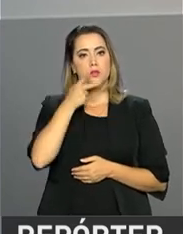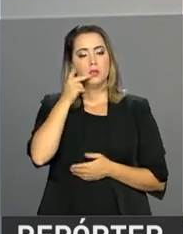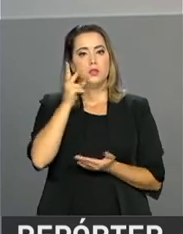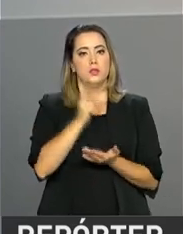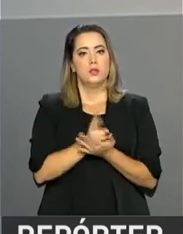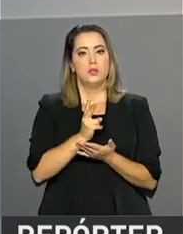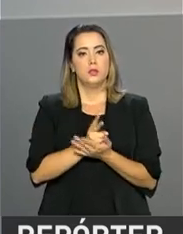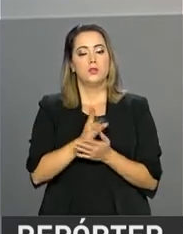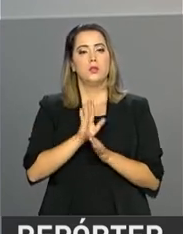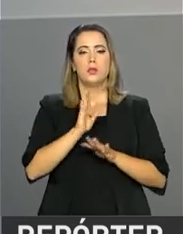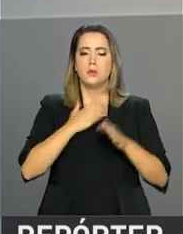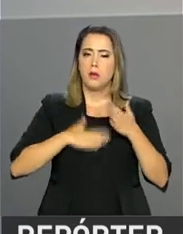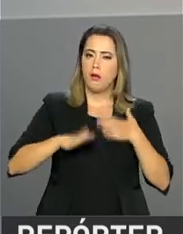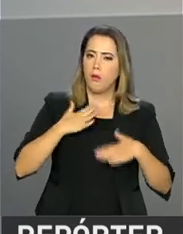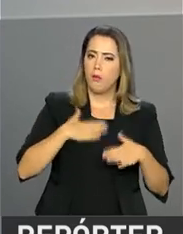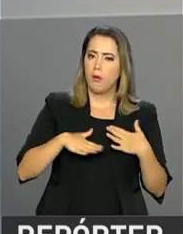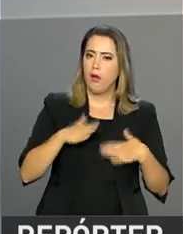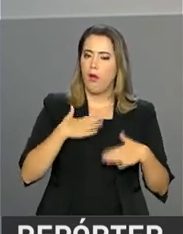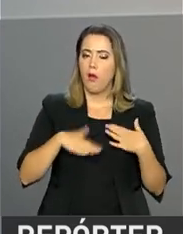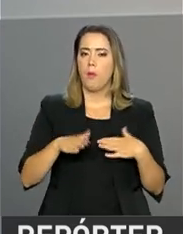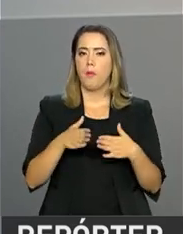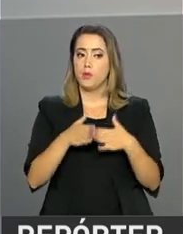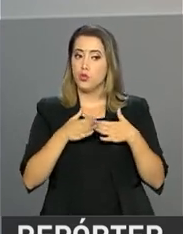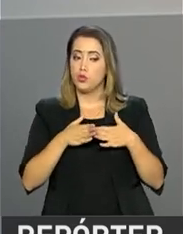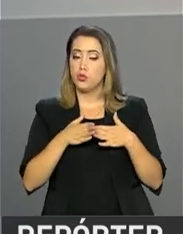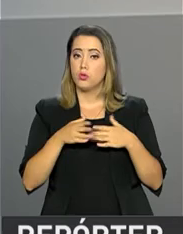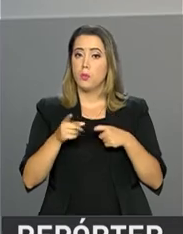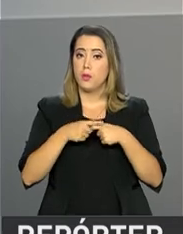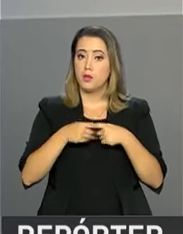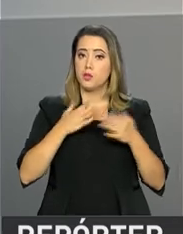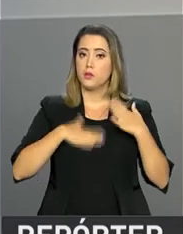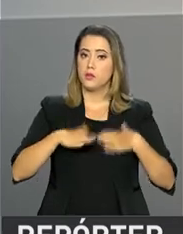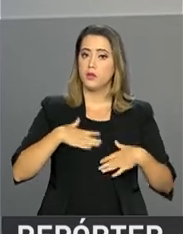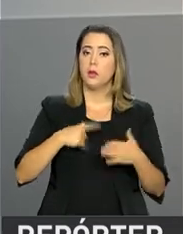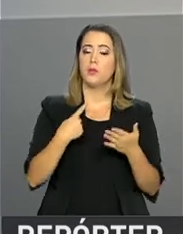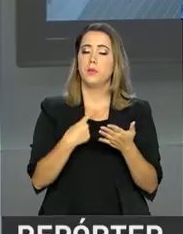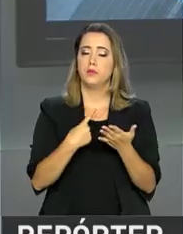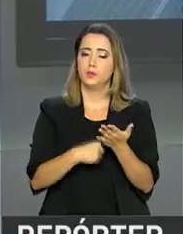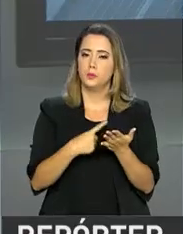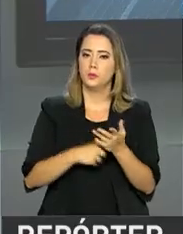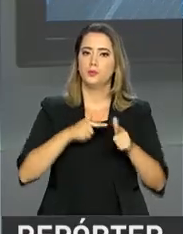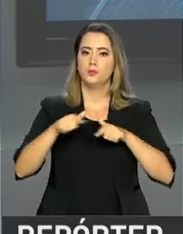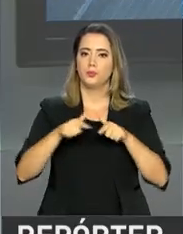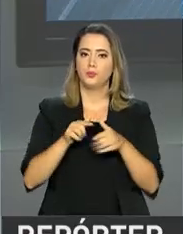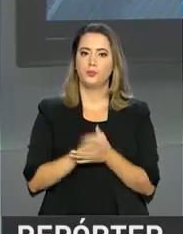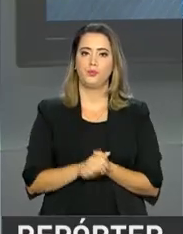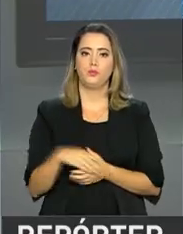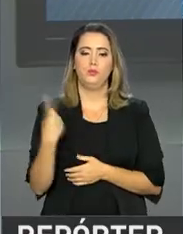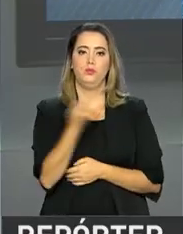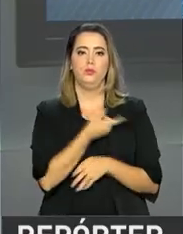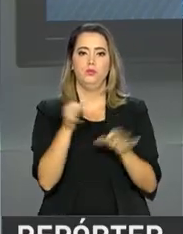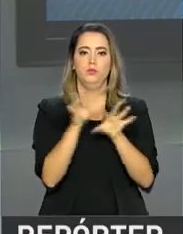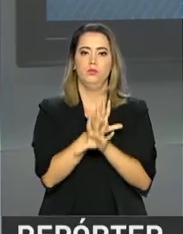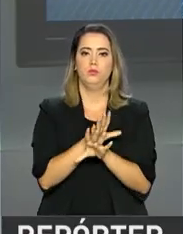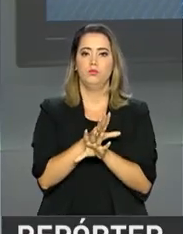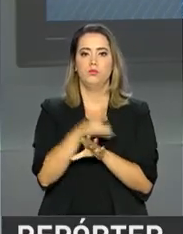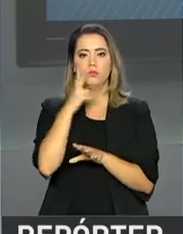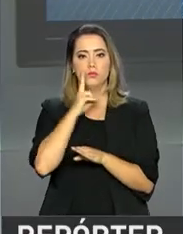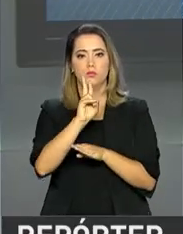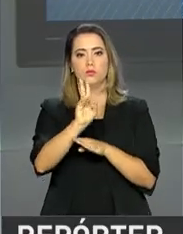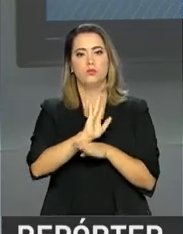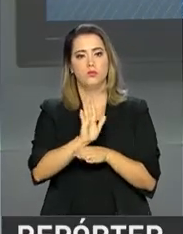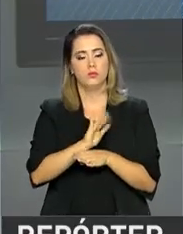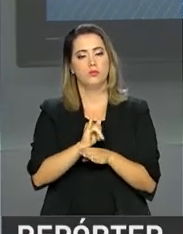para desacelerar há muito que fazer e ele já segue cumprindo agenda nós ficamos por aqui você pode rever as